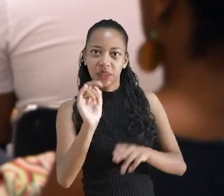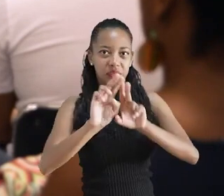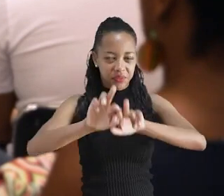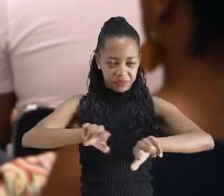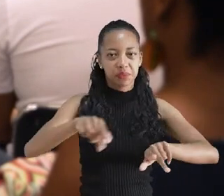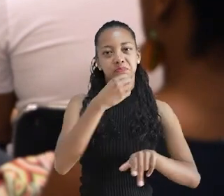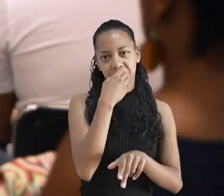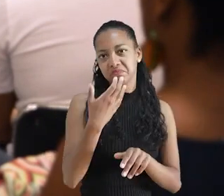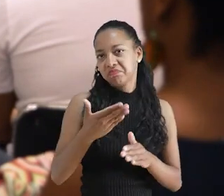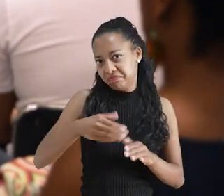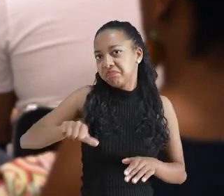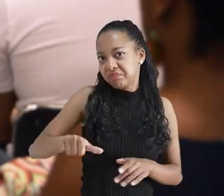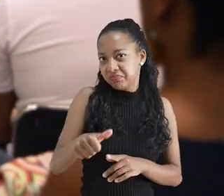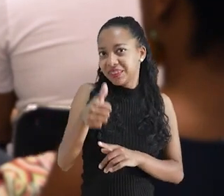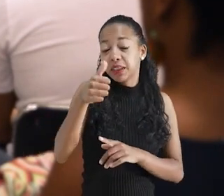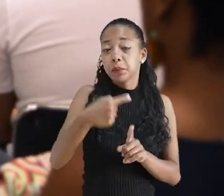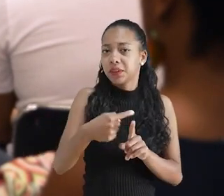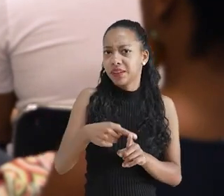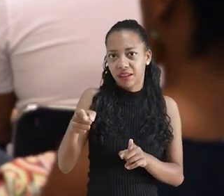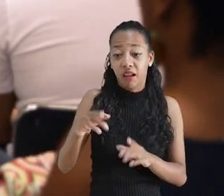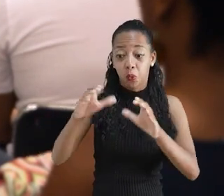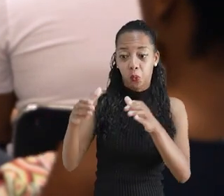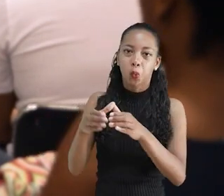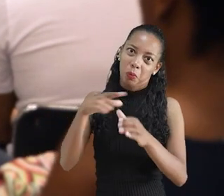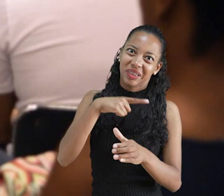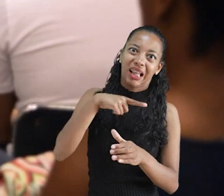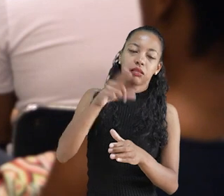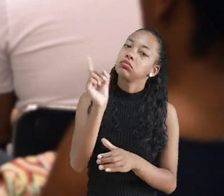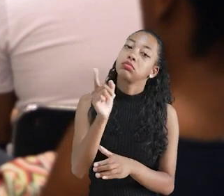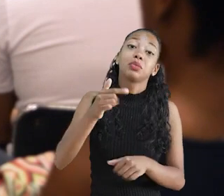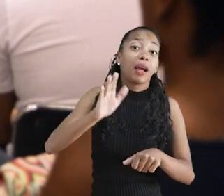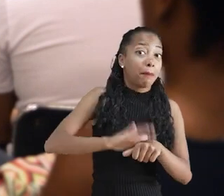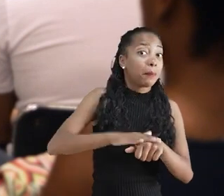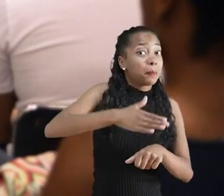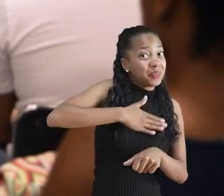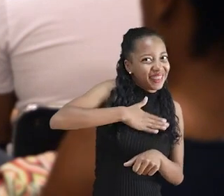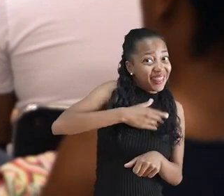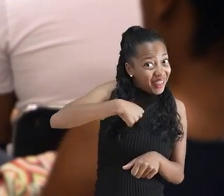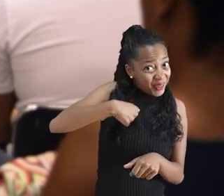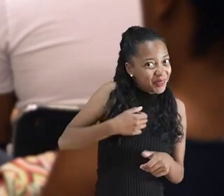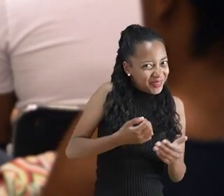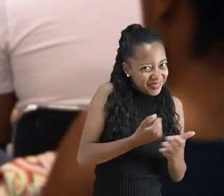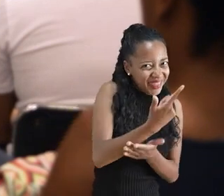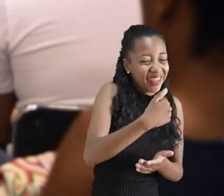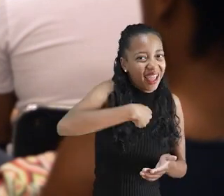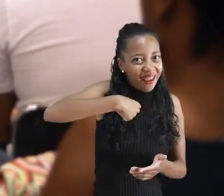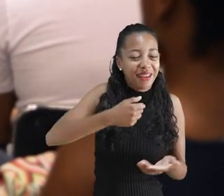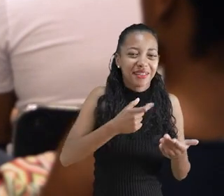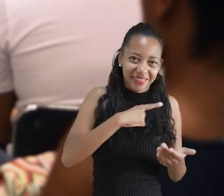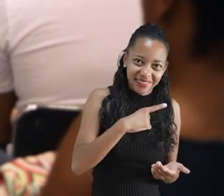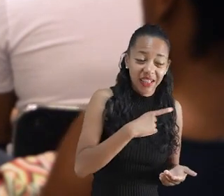mm eu acredito e que não é do coletivo é minha que eu trabalho como fotógrafo videomaker né e é assim a gente trabalha com o que tem